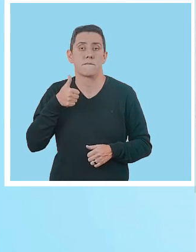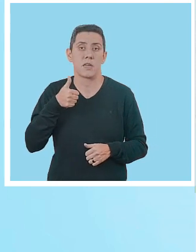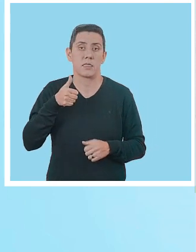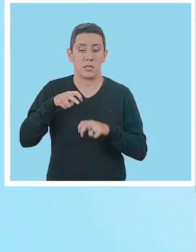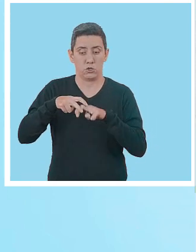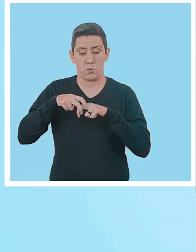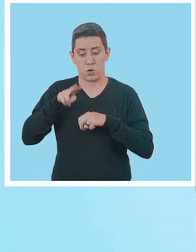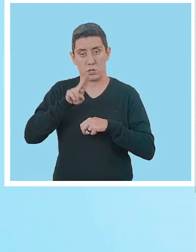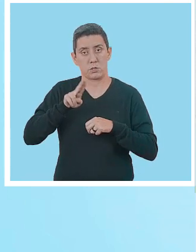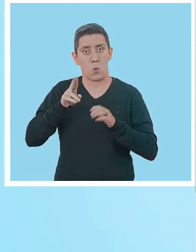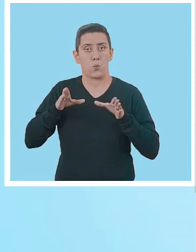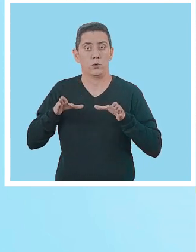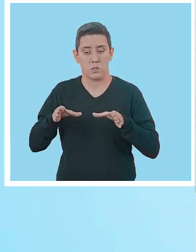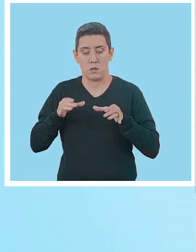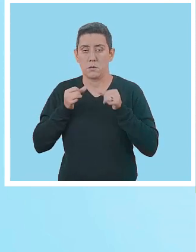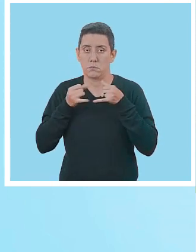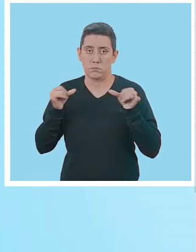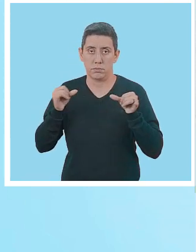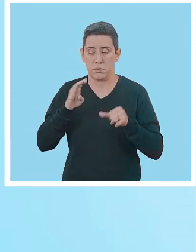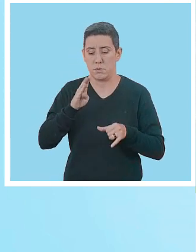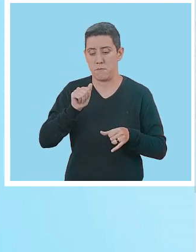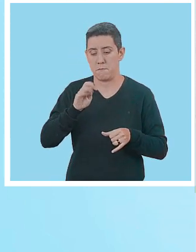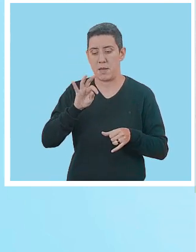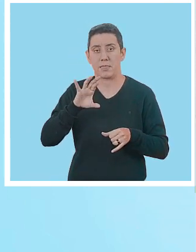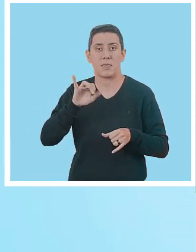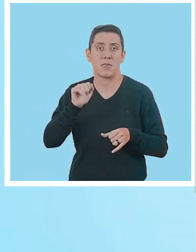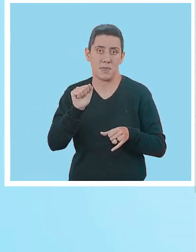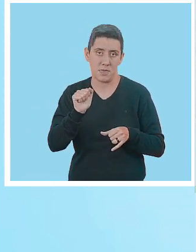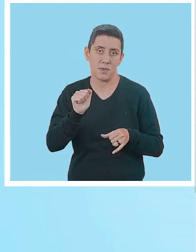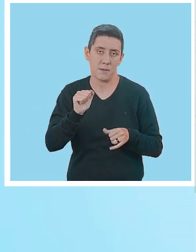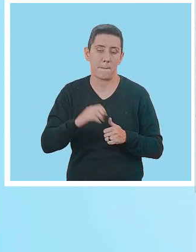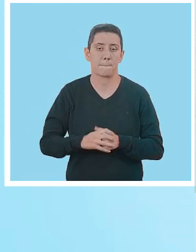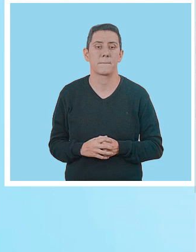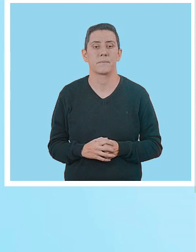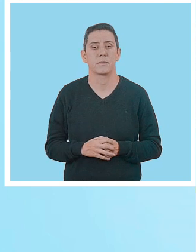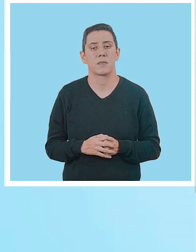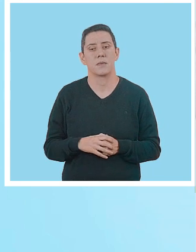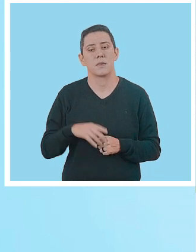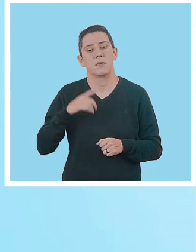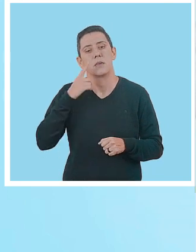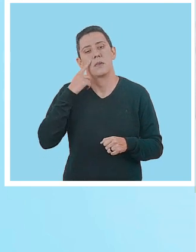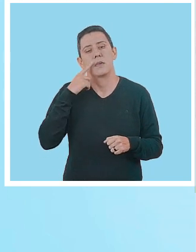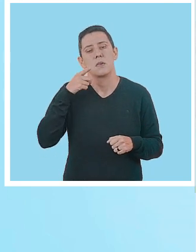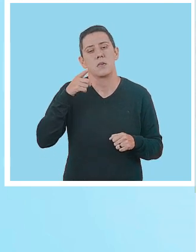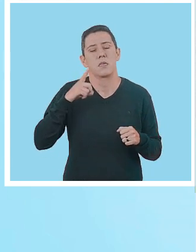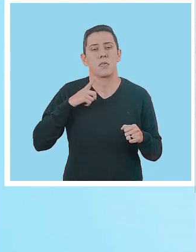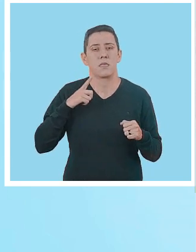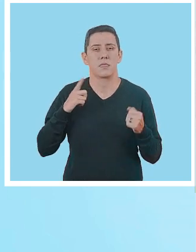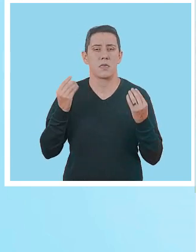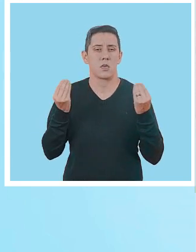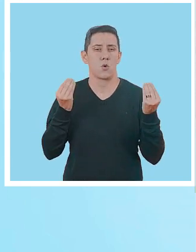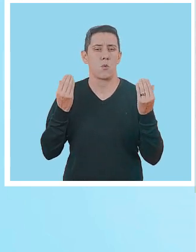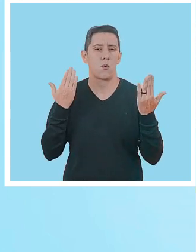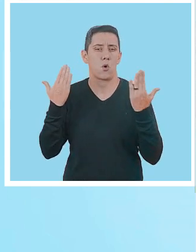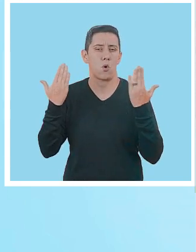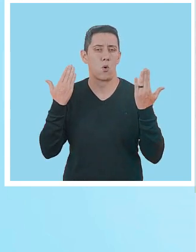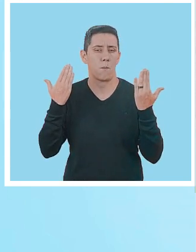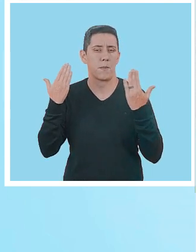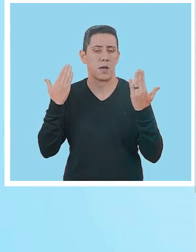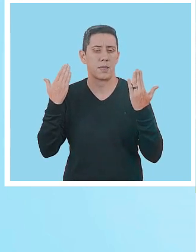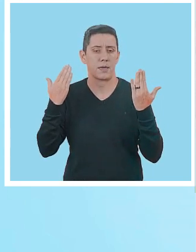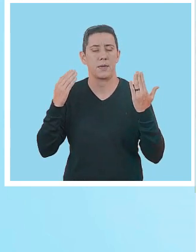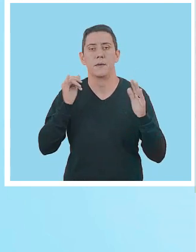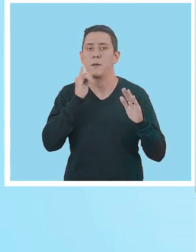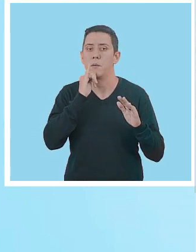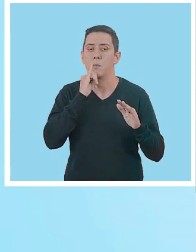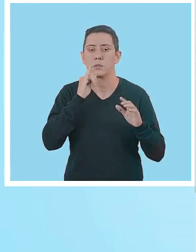né da da intermitência então no gráfico da esquerda né a curva de potência da solar ao longo do dia